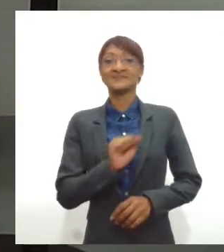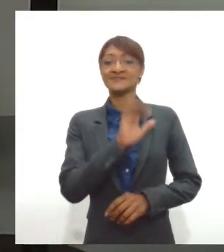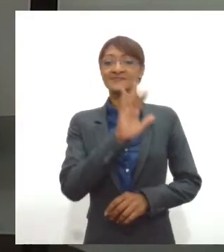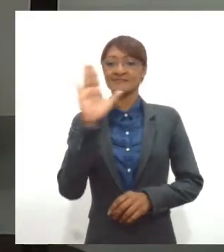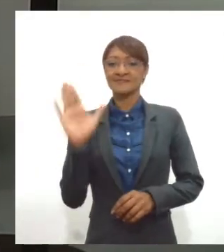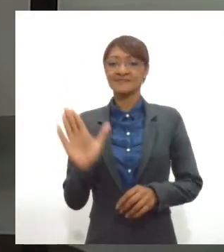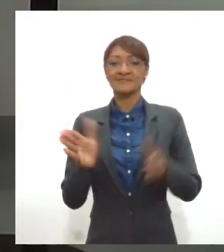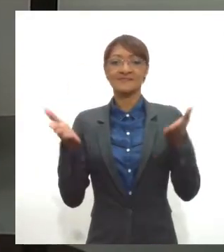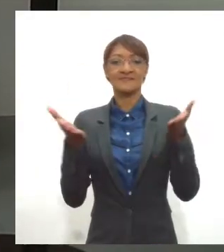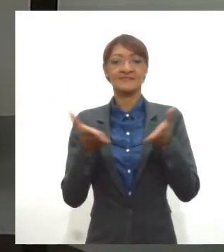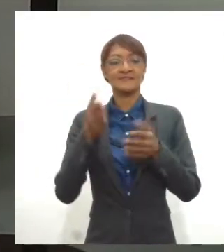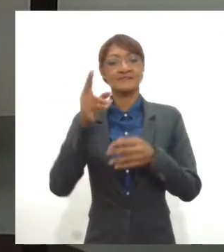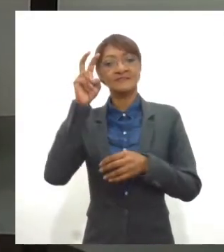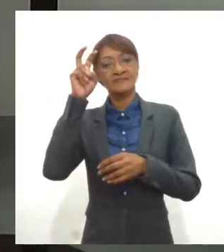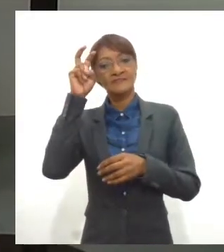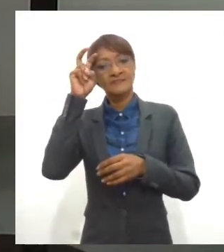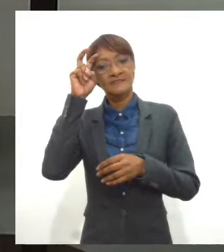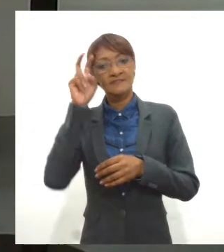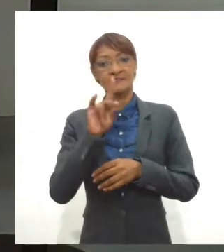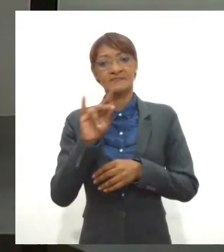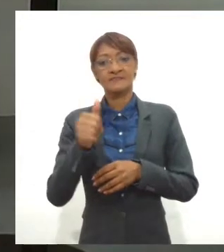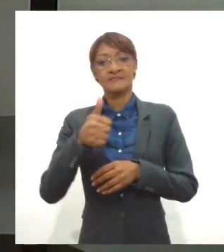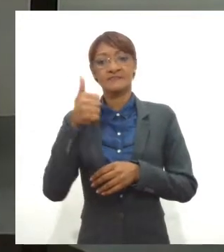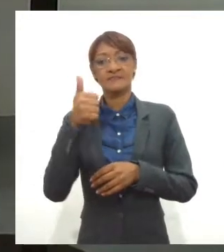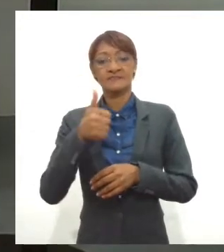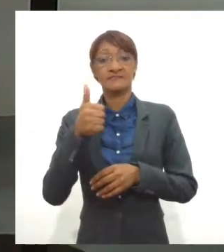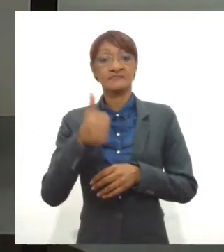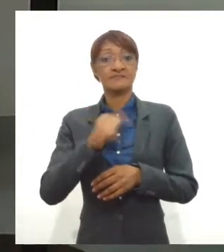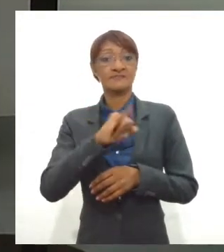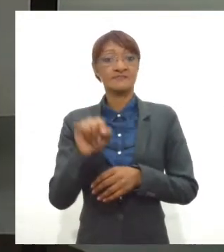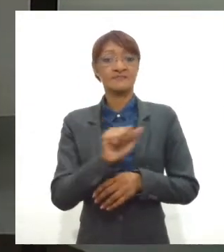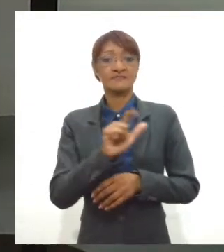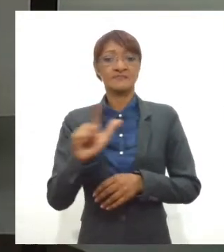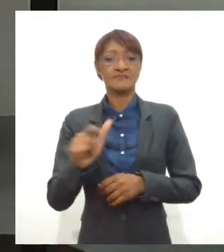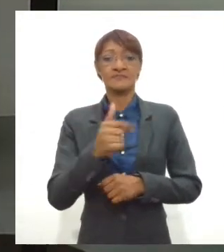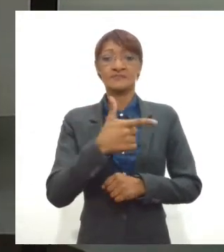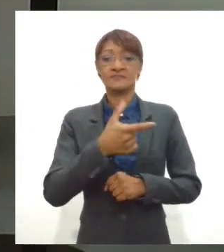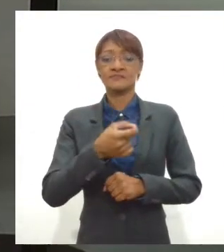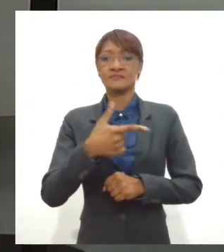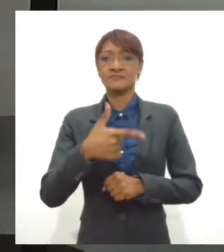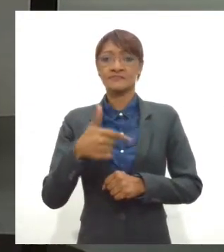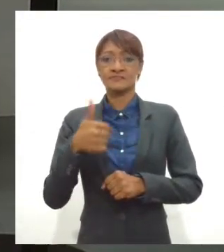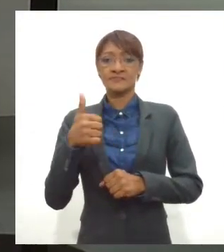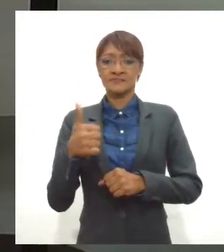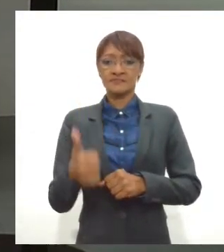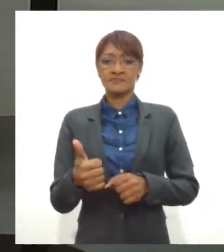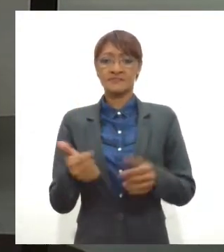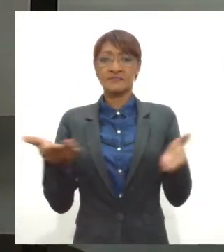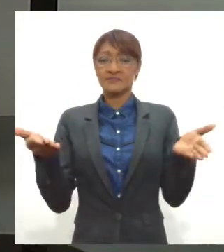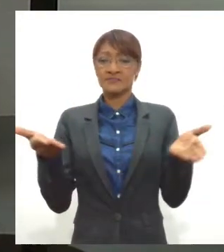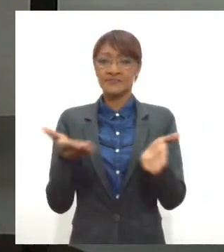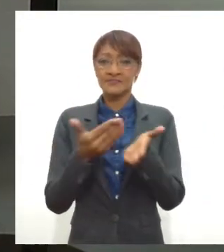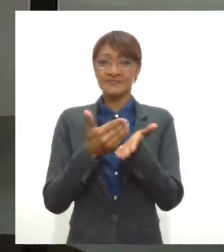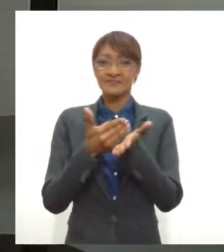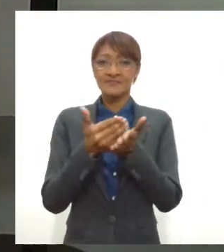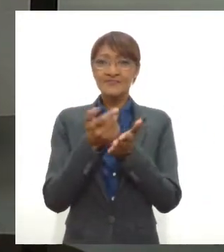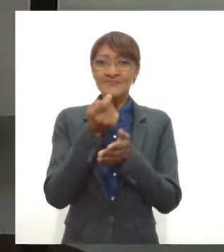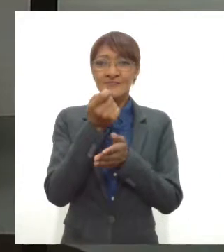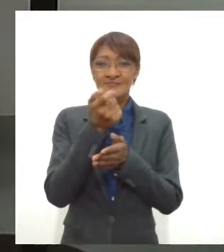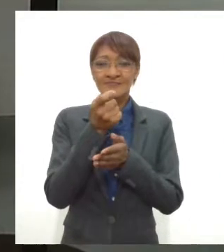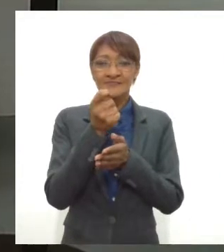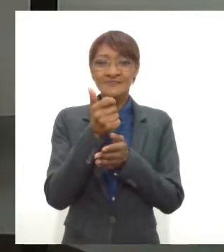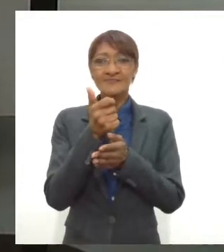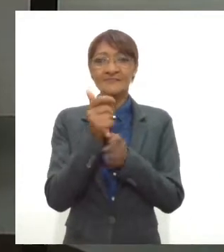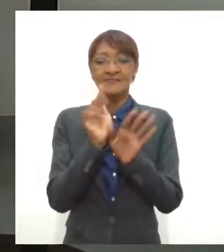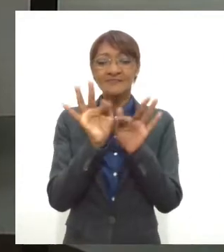Hoje é quinta-feira, 1º de julho de 2021. Estamos aí entrando na metade do ano. E